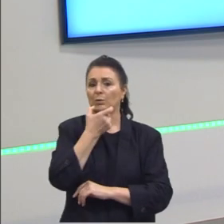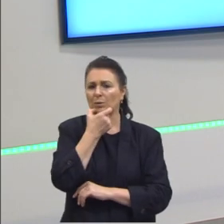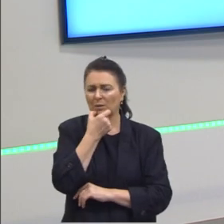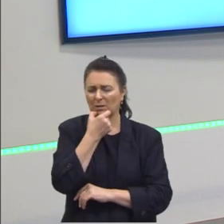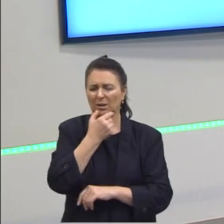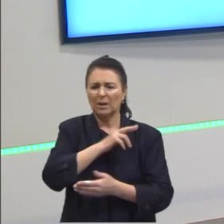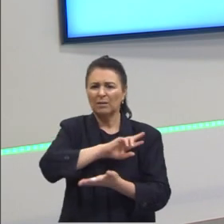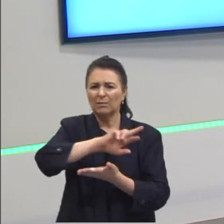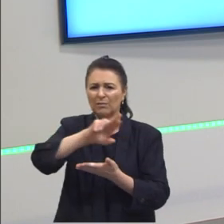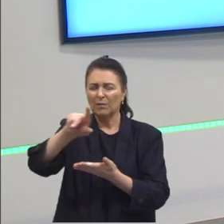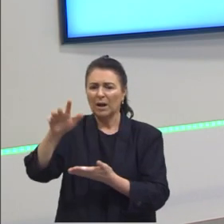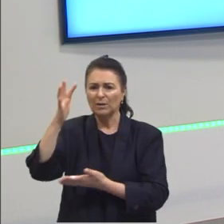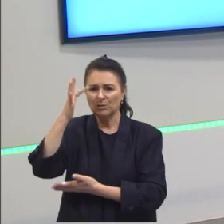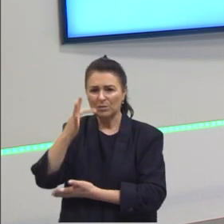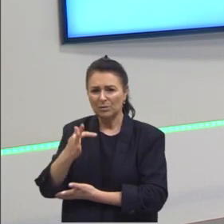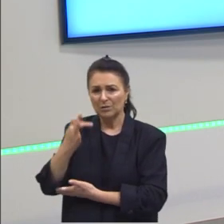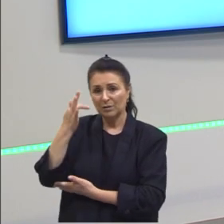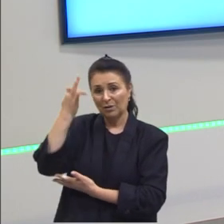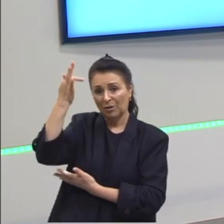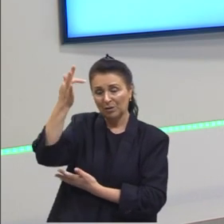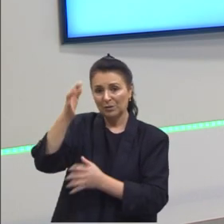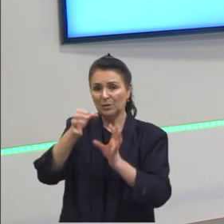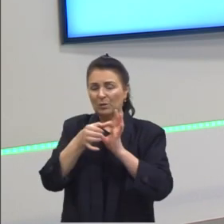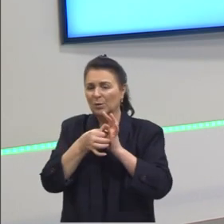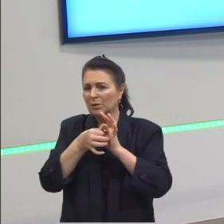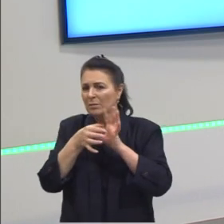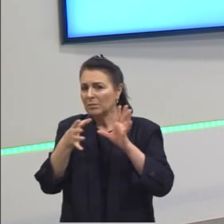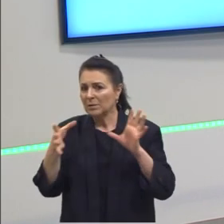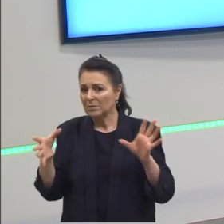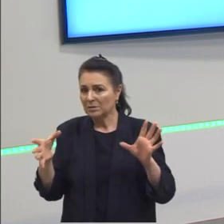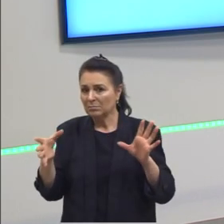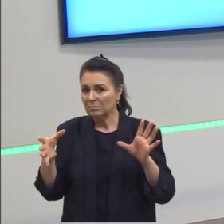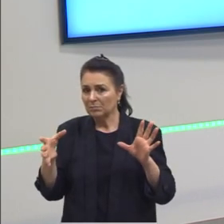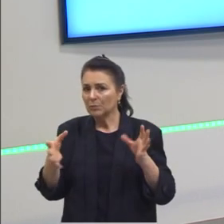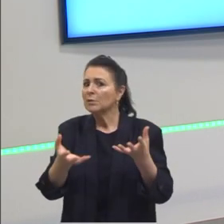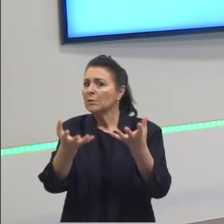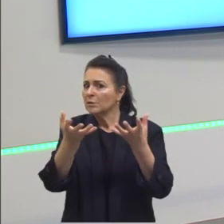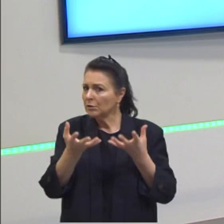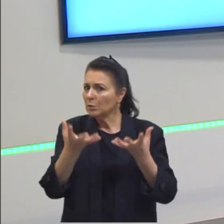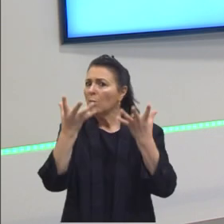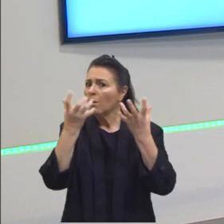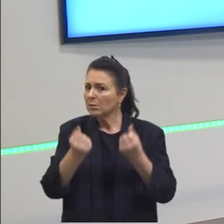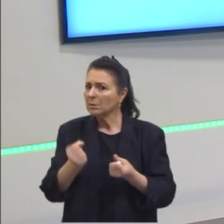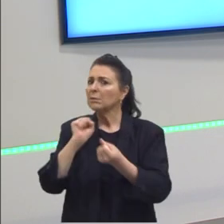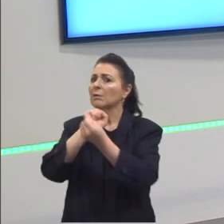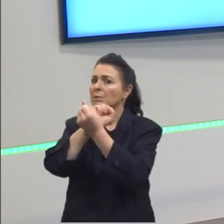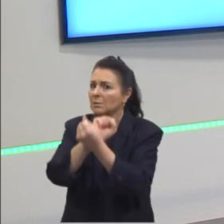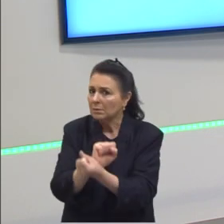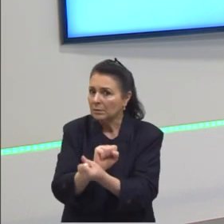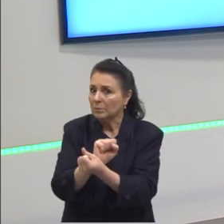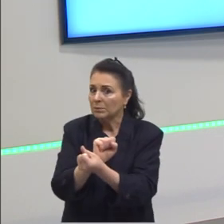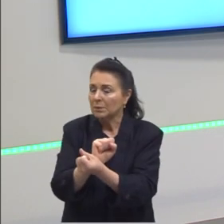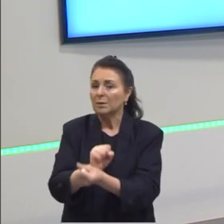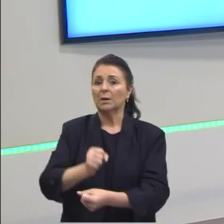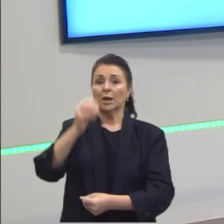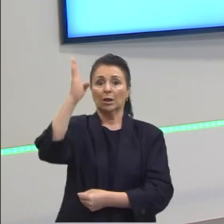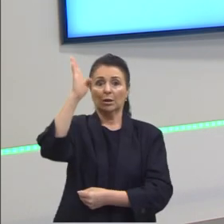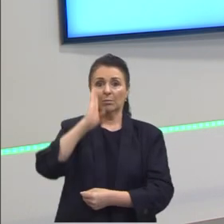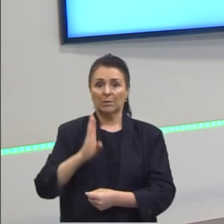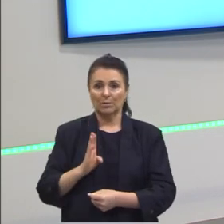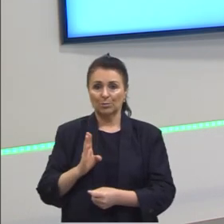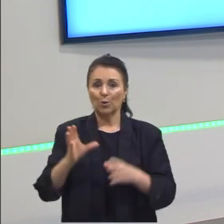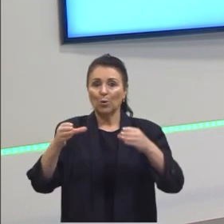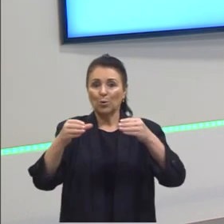né vários teóricos do liberalismo que eram por exemplo escravocratas e no Brasil os nossos